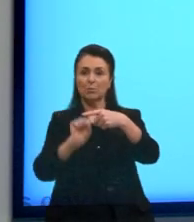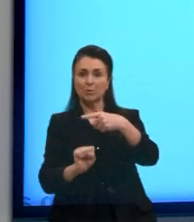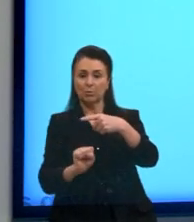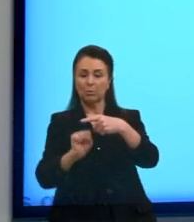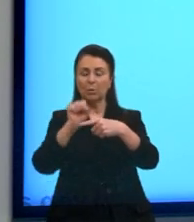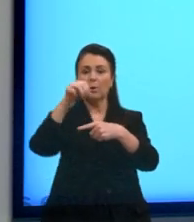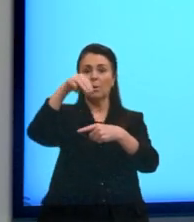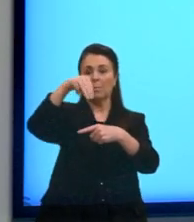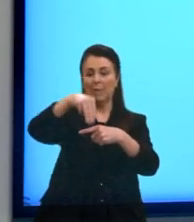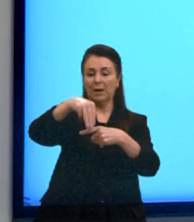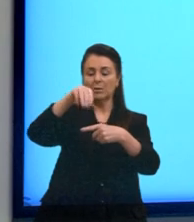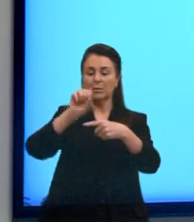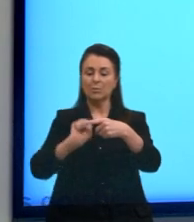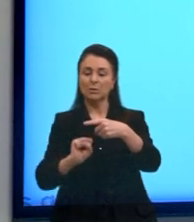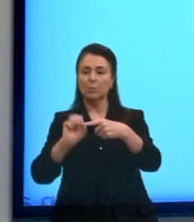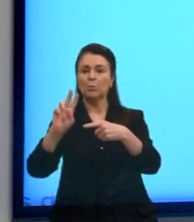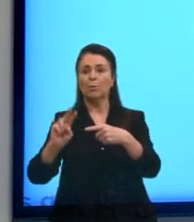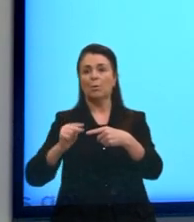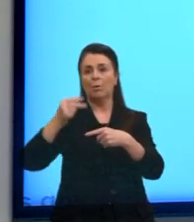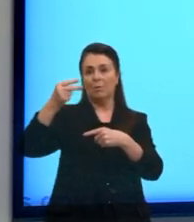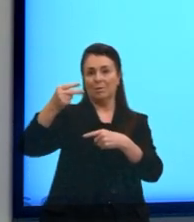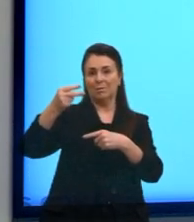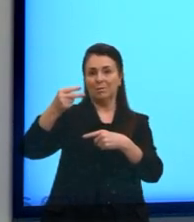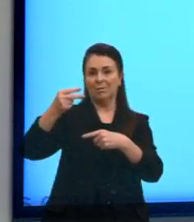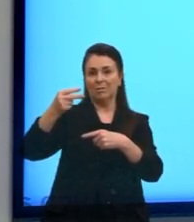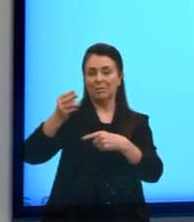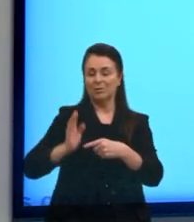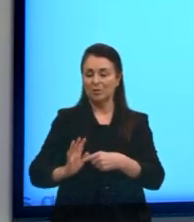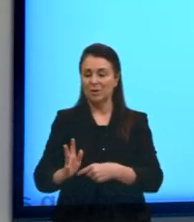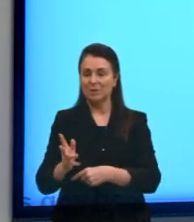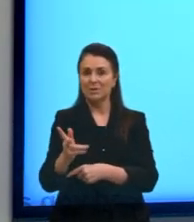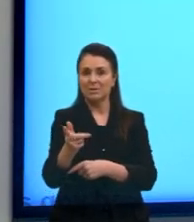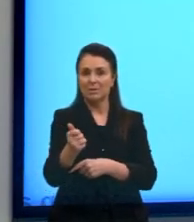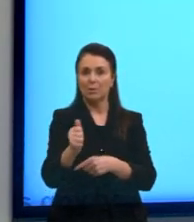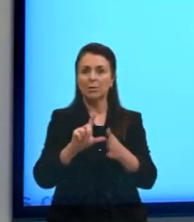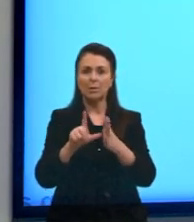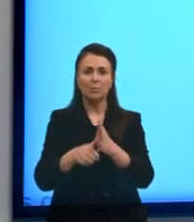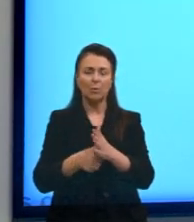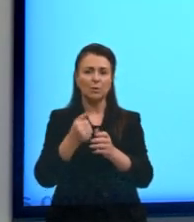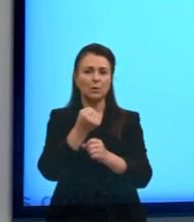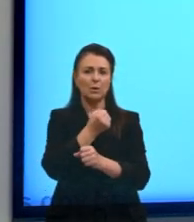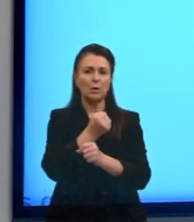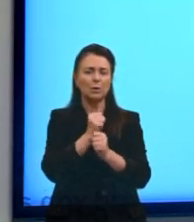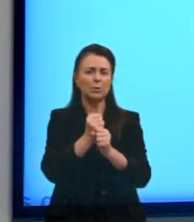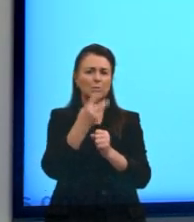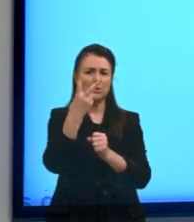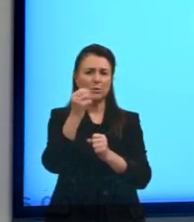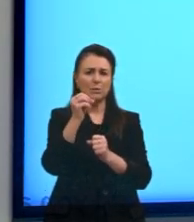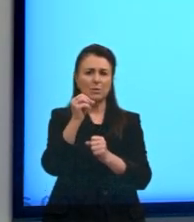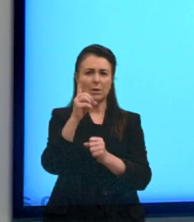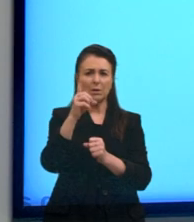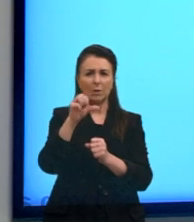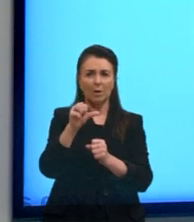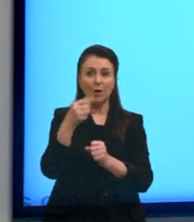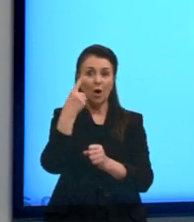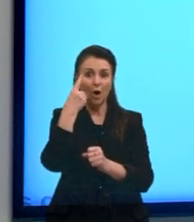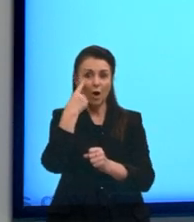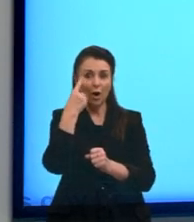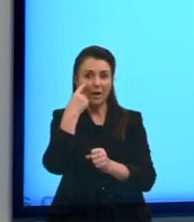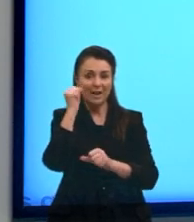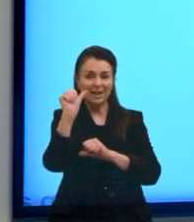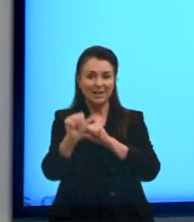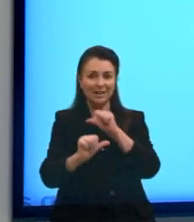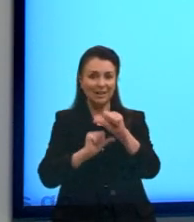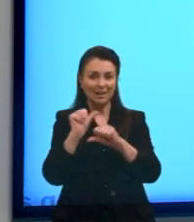metros por segundo ao quadrado tá de aceleração só que a partir de 2019 o e nem tá representando desta maneira aqui embaixo eu